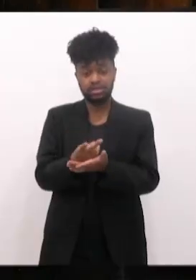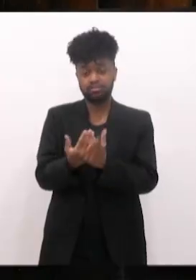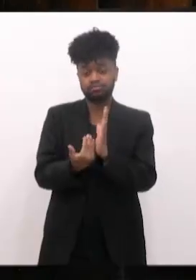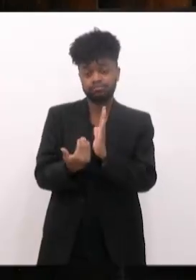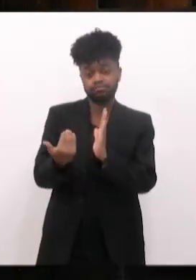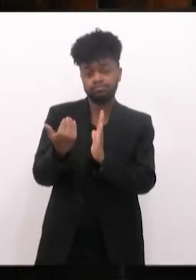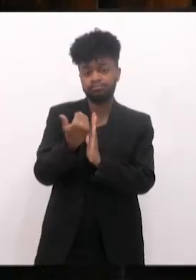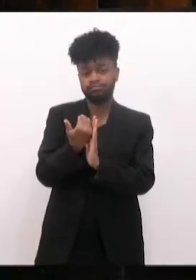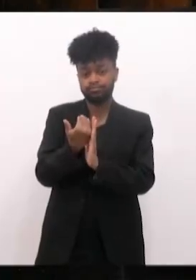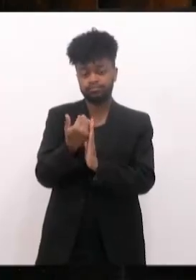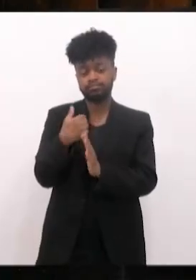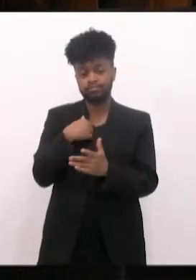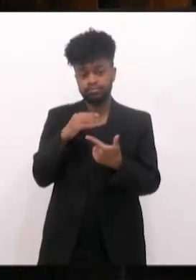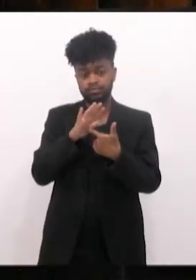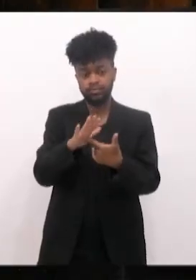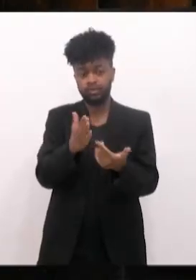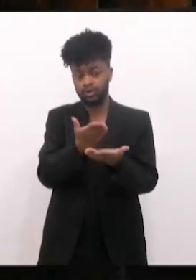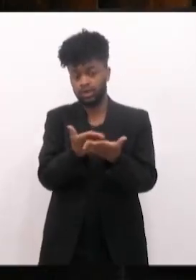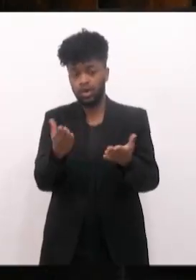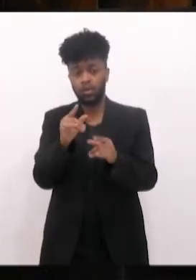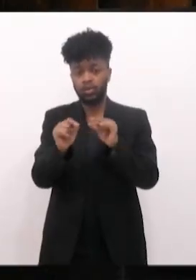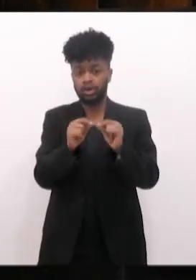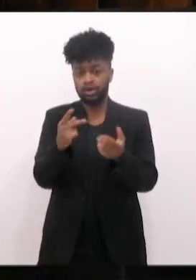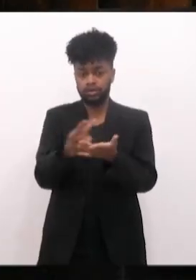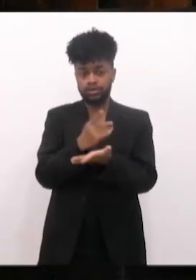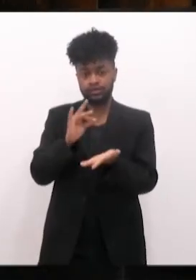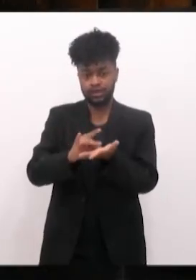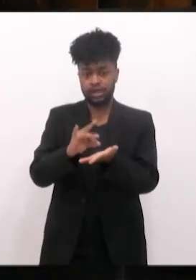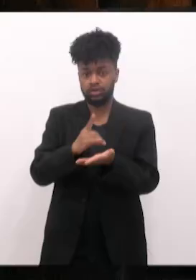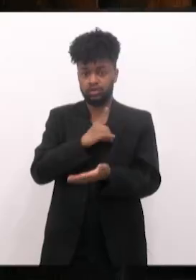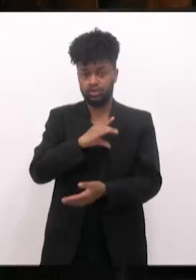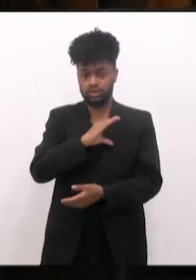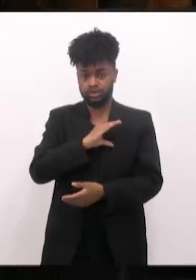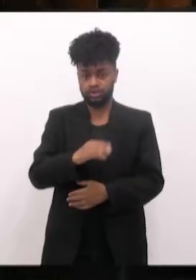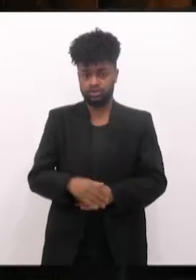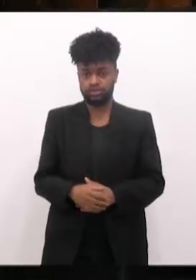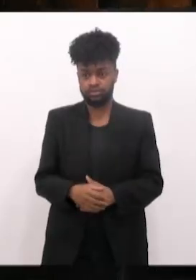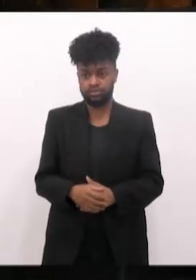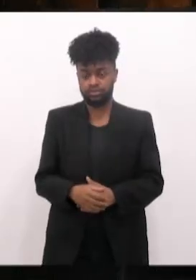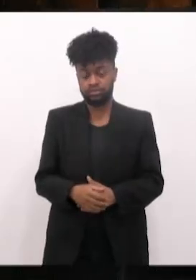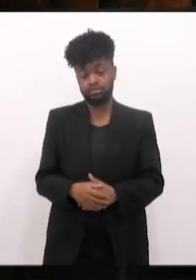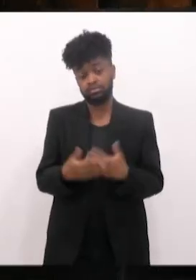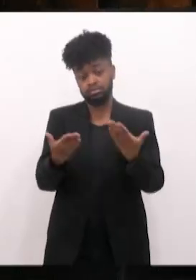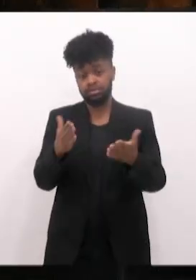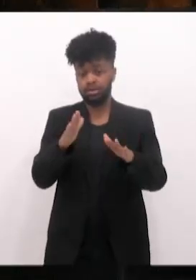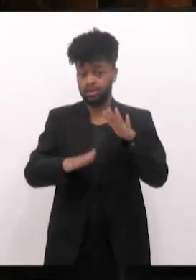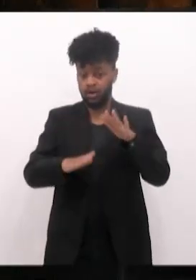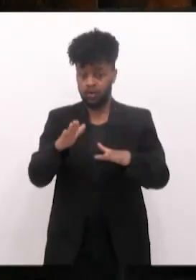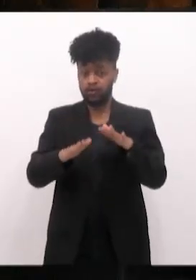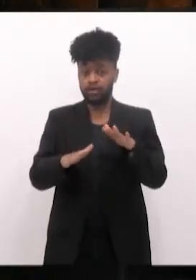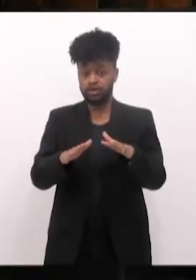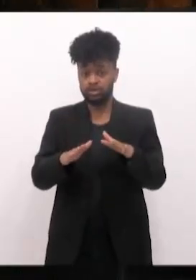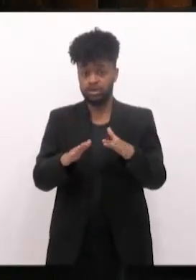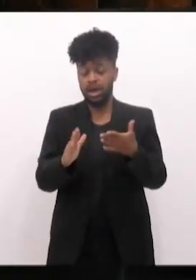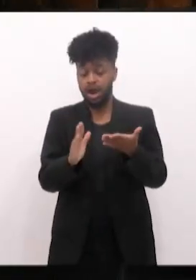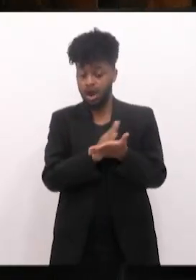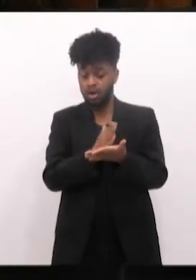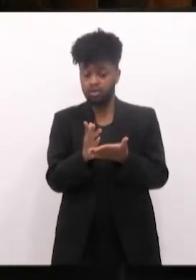mais eu vou mostrar a verdade que vem acontecendo em Duque de Caxias. Talvez alguns virão